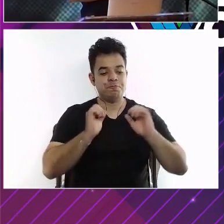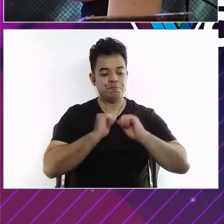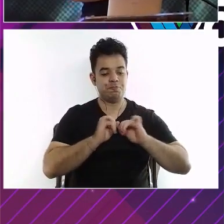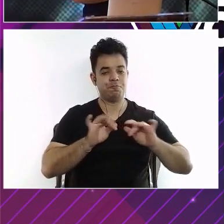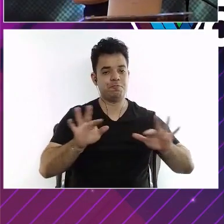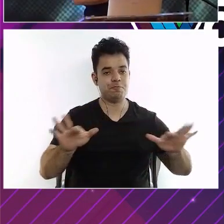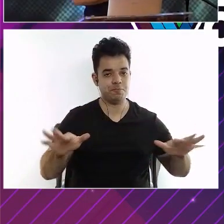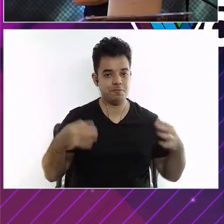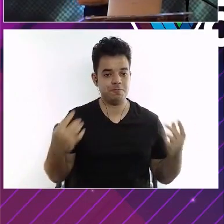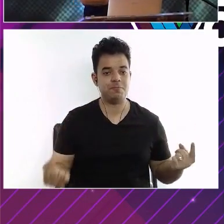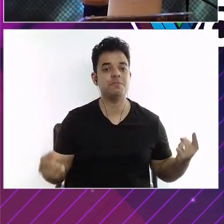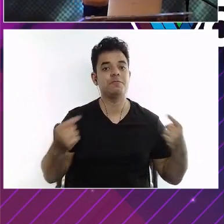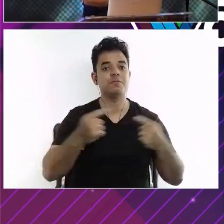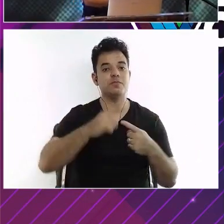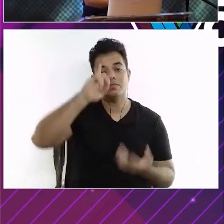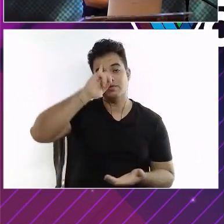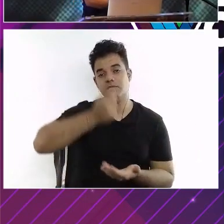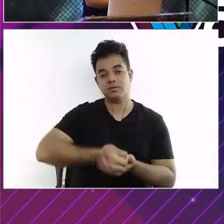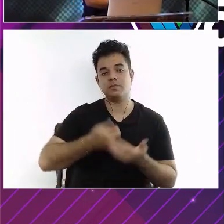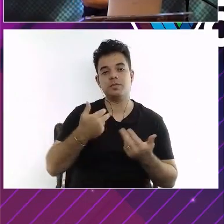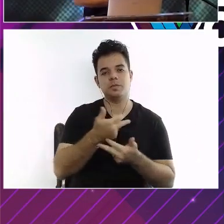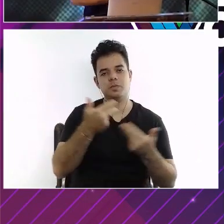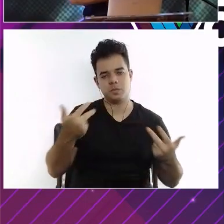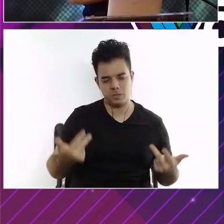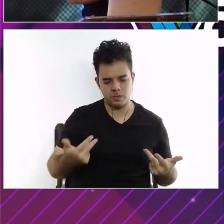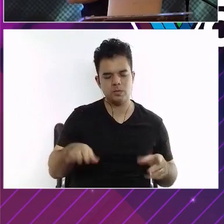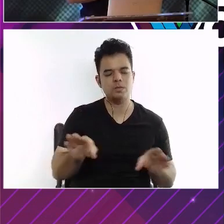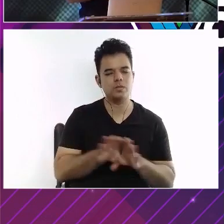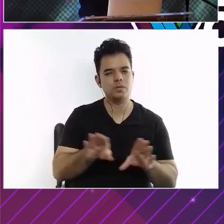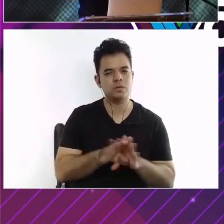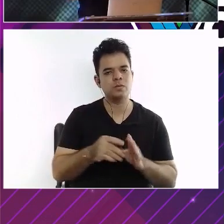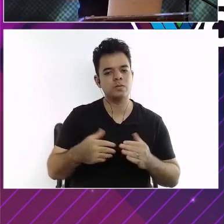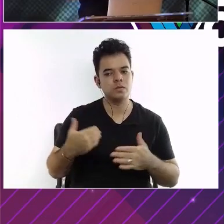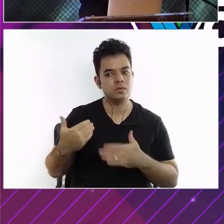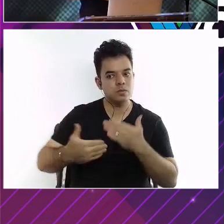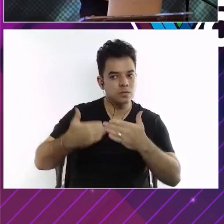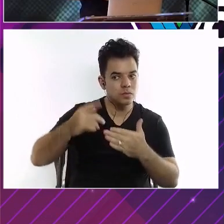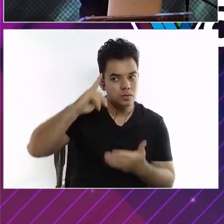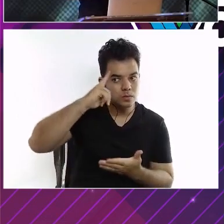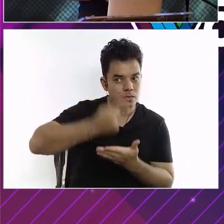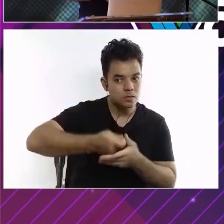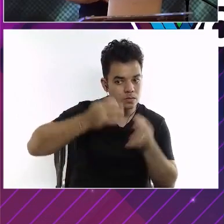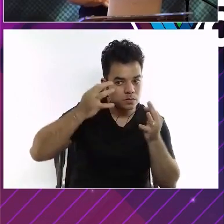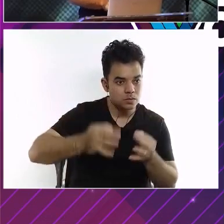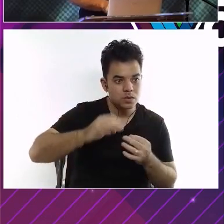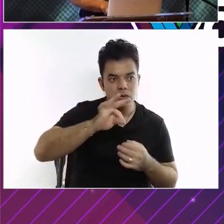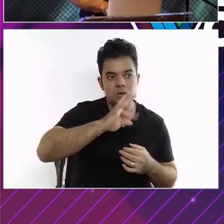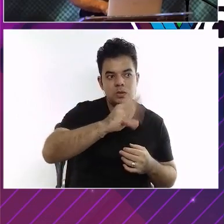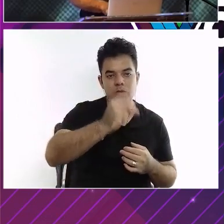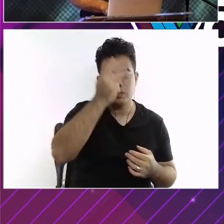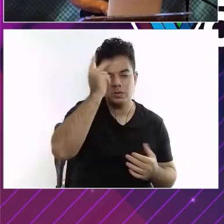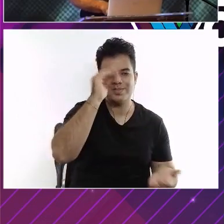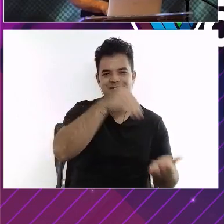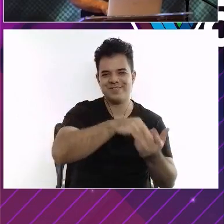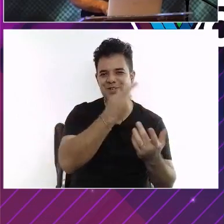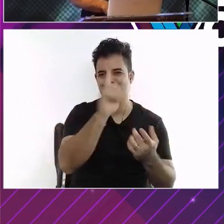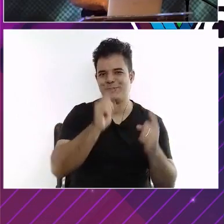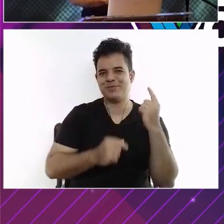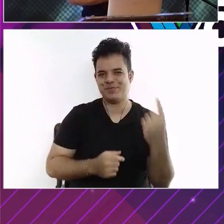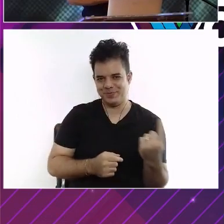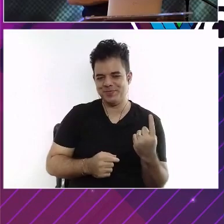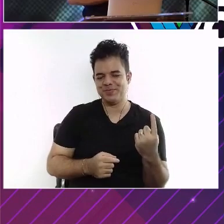à tomada de decisão. É a gente levar o processo de tomada de decisão para as pontas. Quando a gente combina